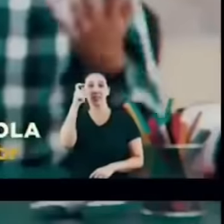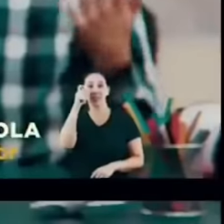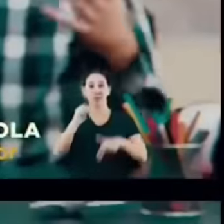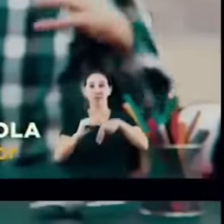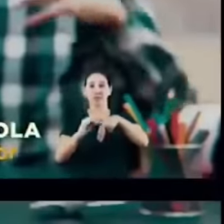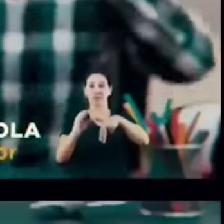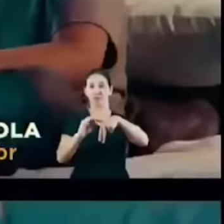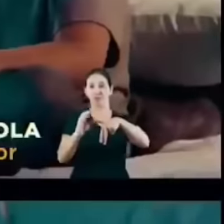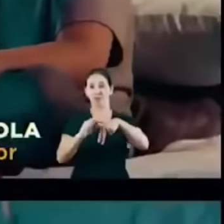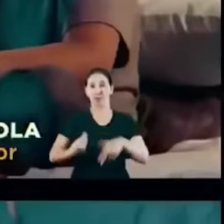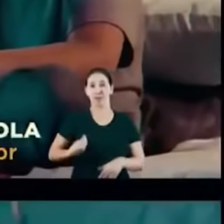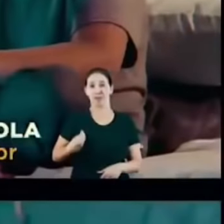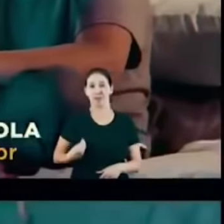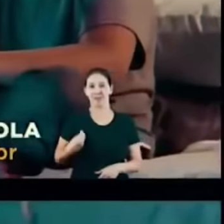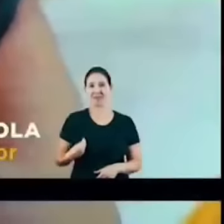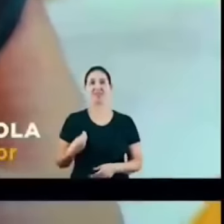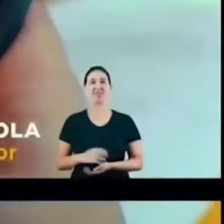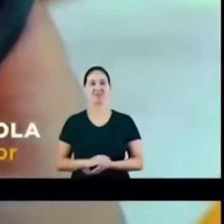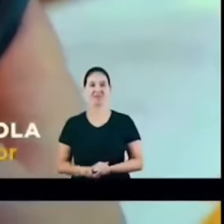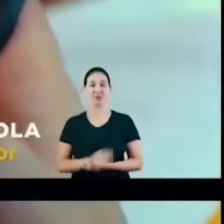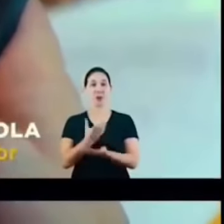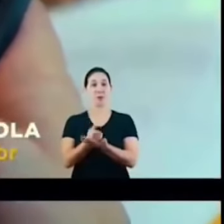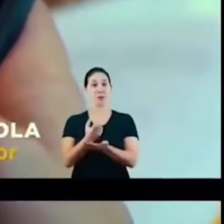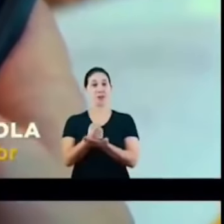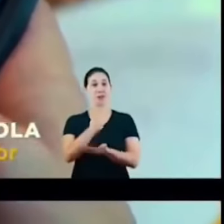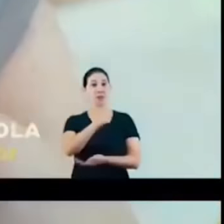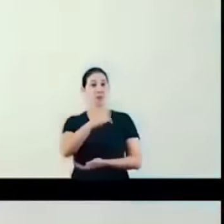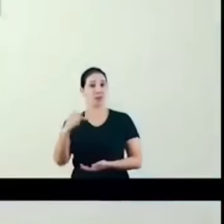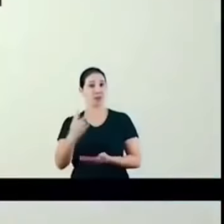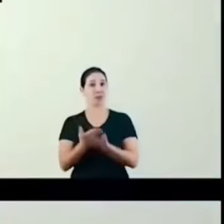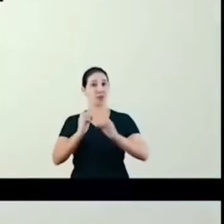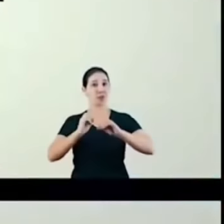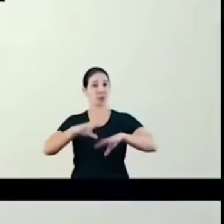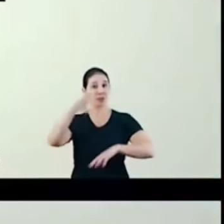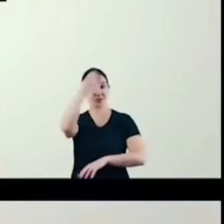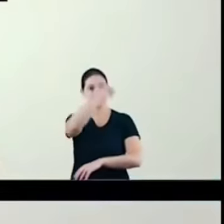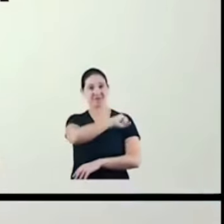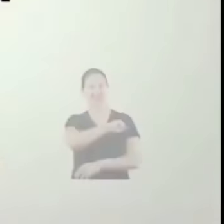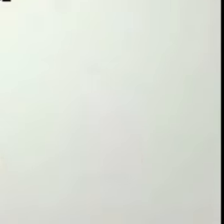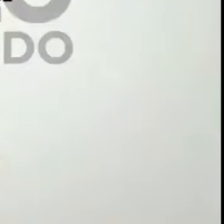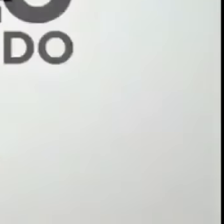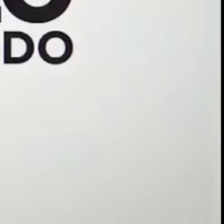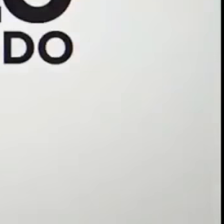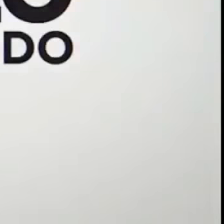nos canais digitais da TV Cultura. Baixe o aplicativo e estude.